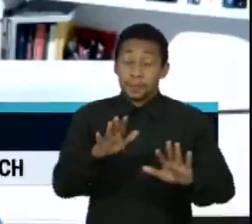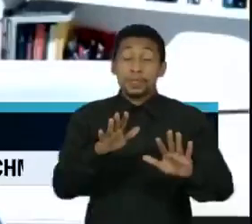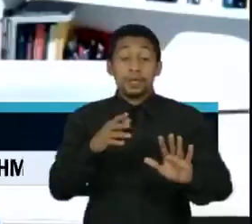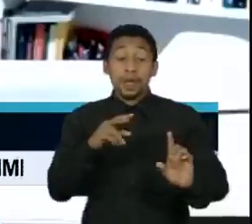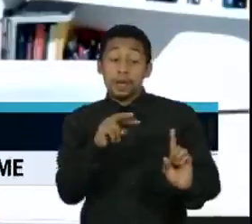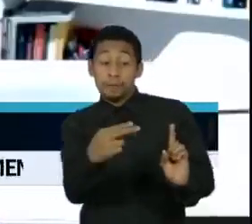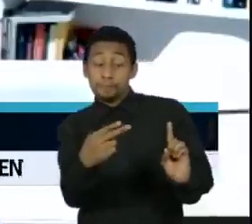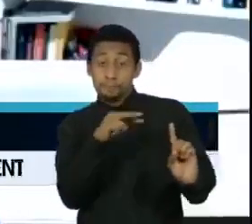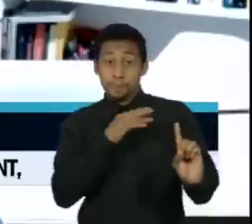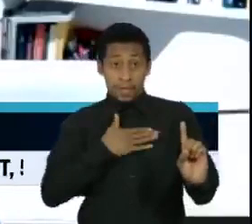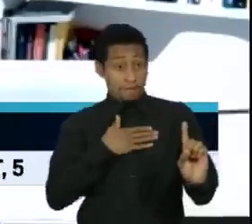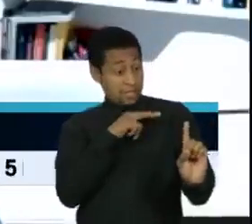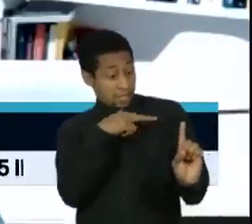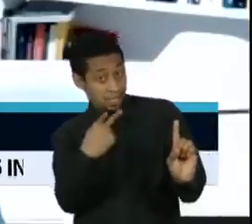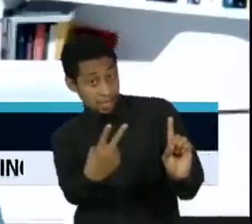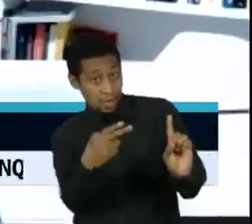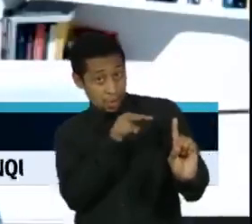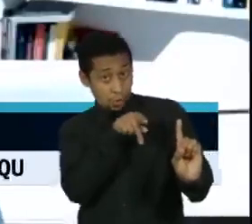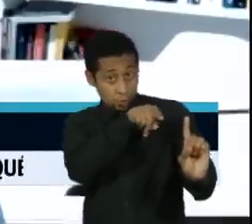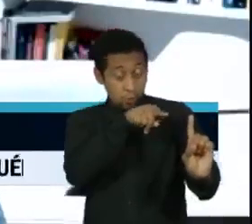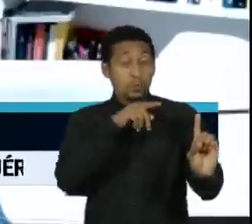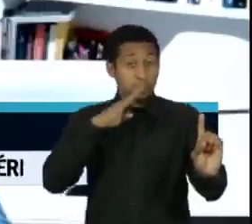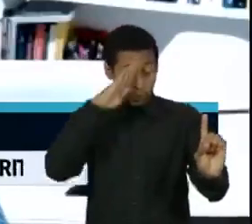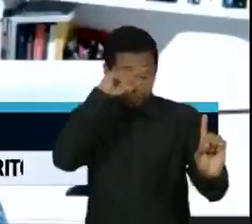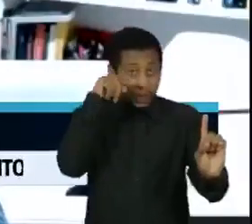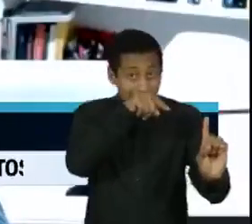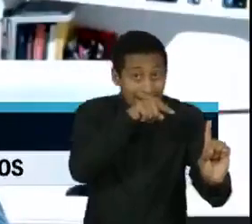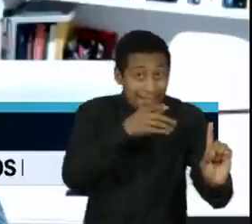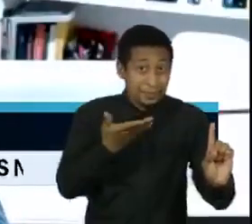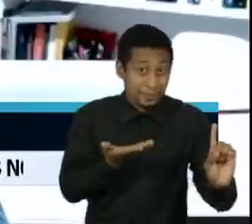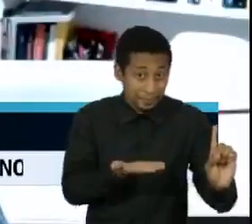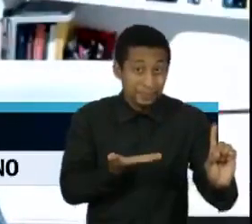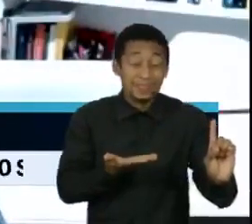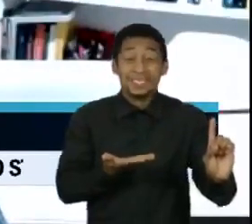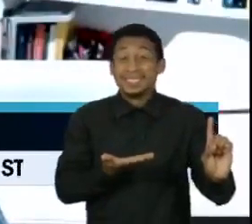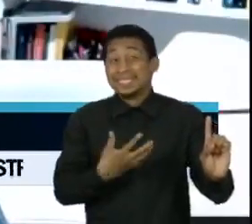nome do presidente, messiânica da política, né?